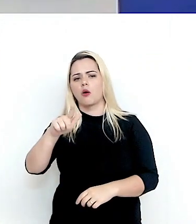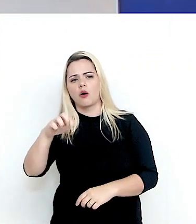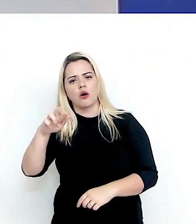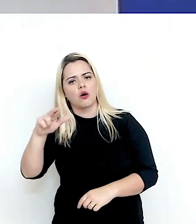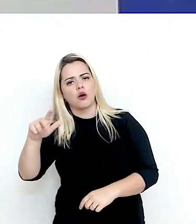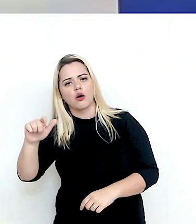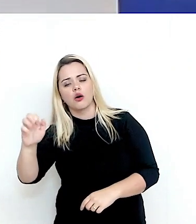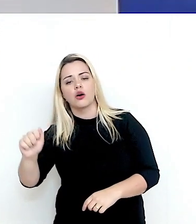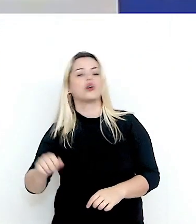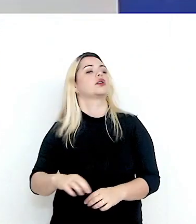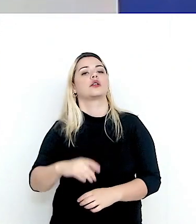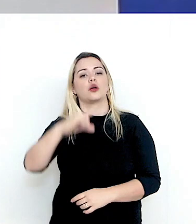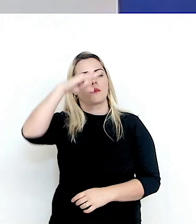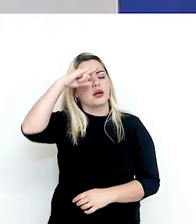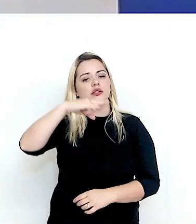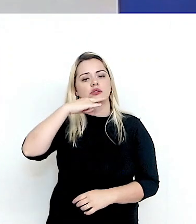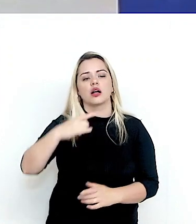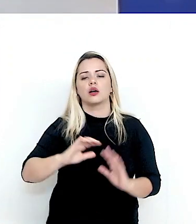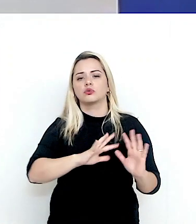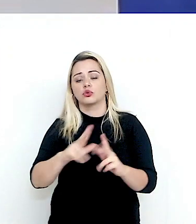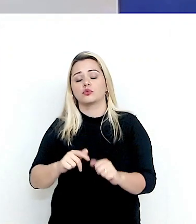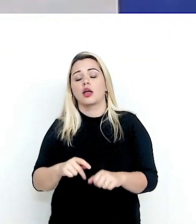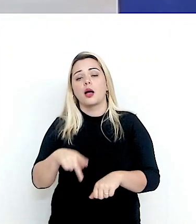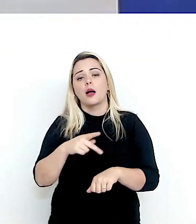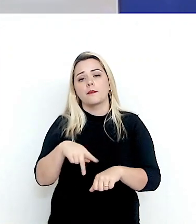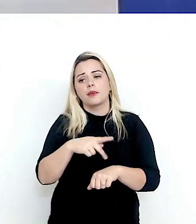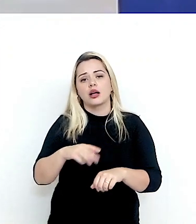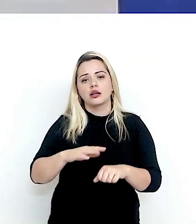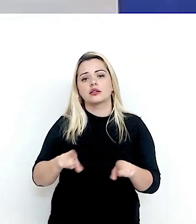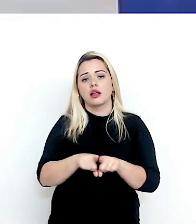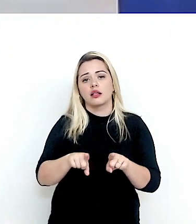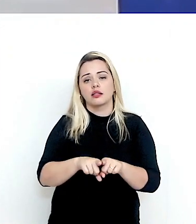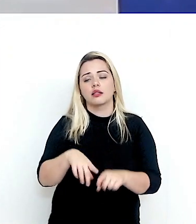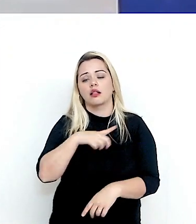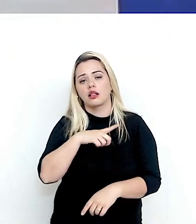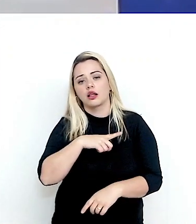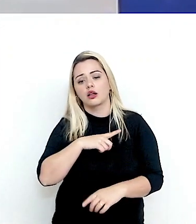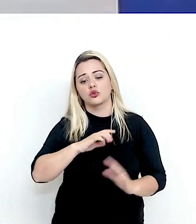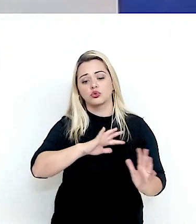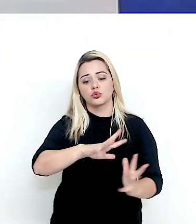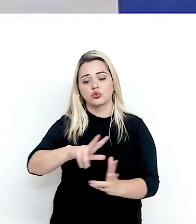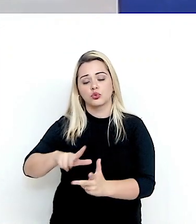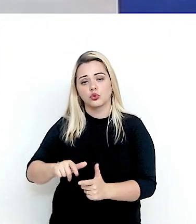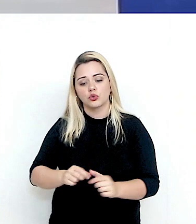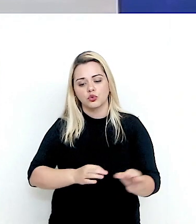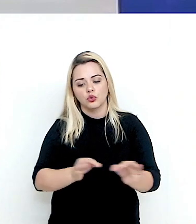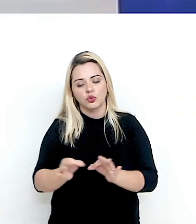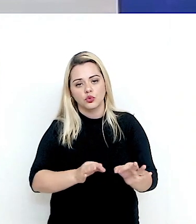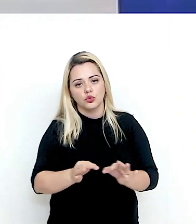e o Paquistão além desses países também integram careca seis organismos internacionais de peso